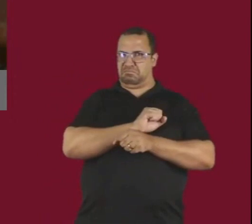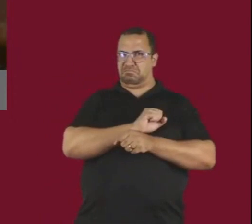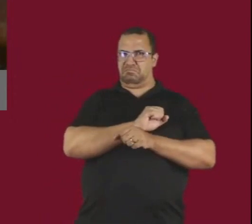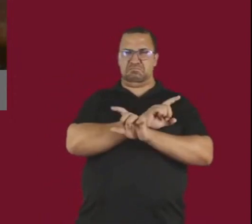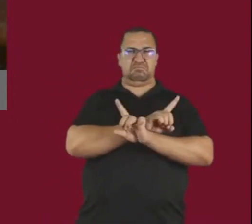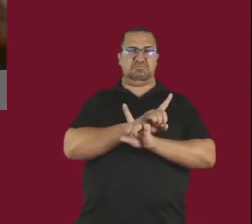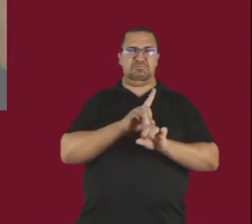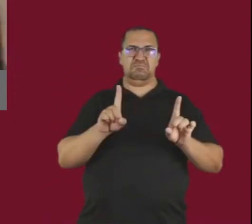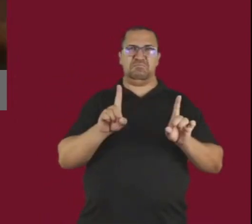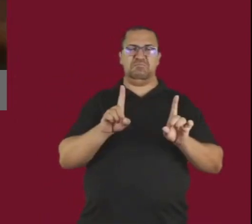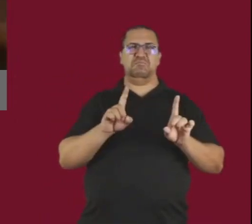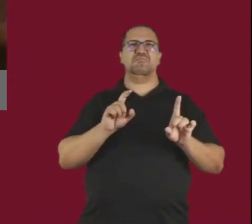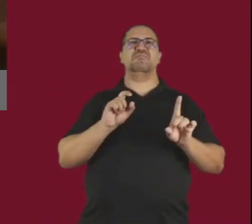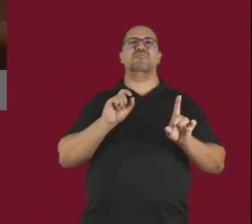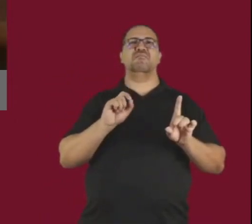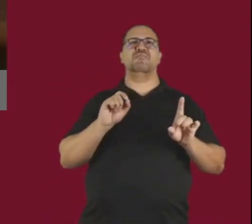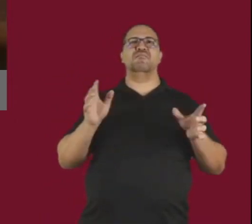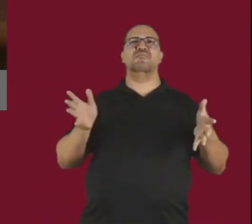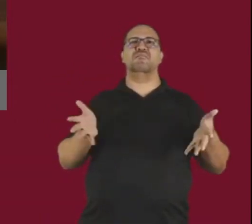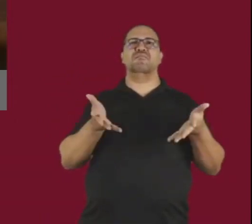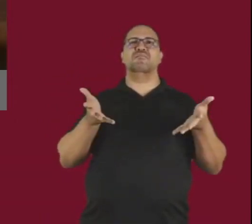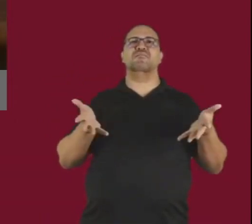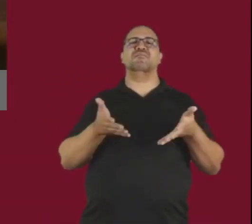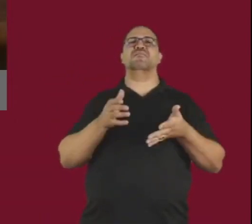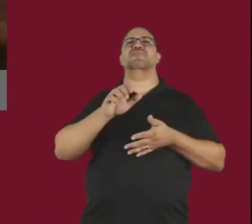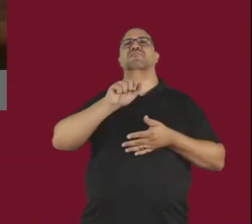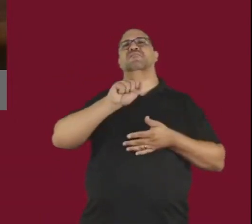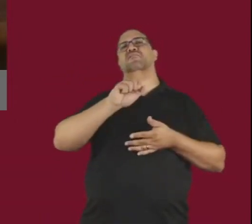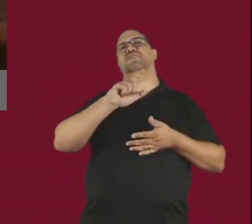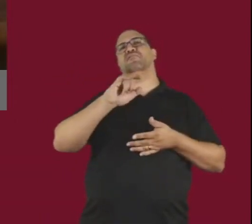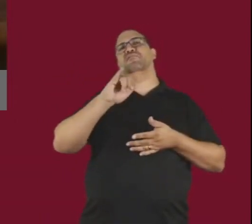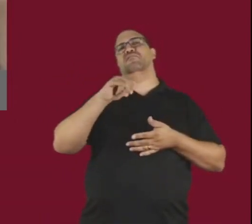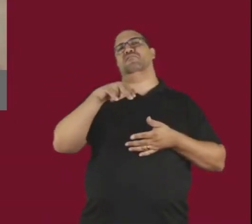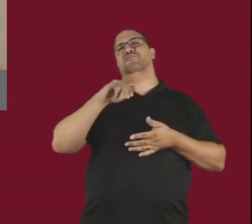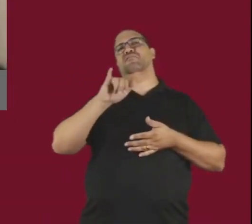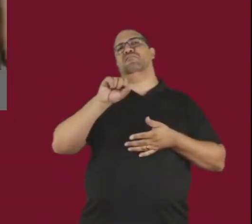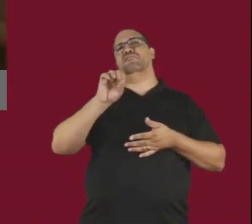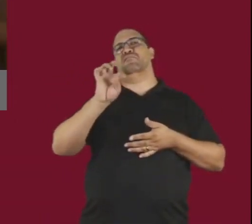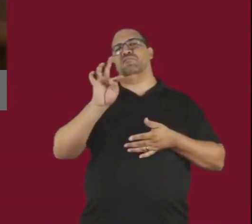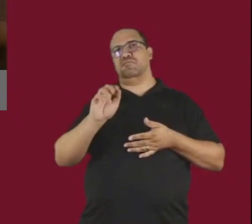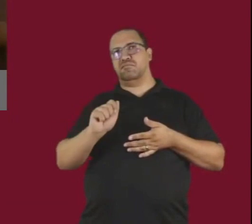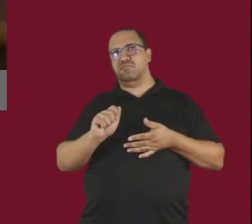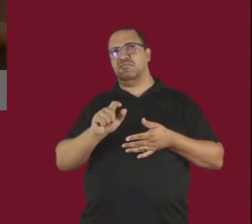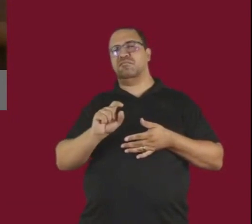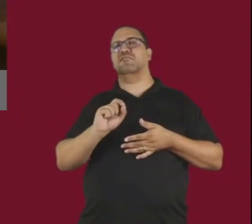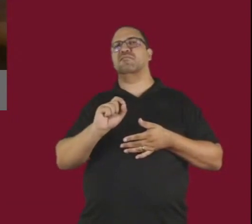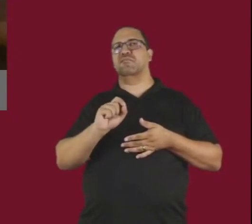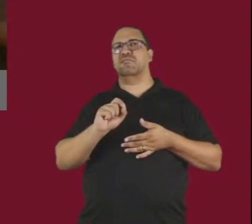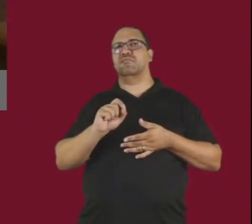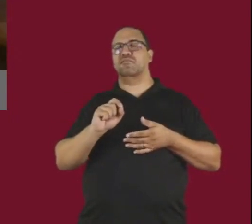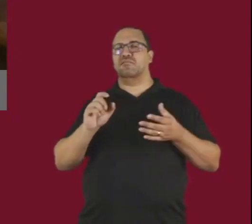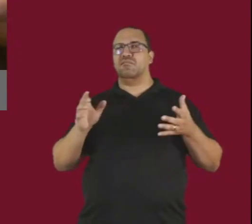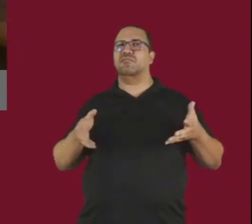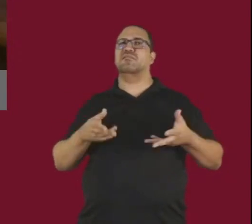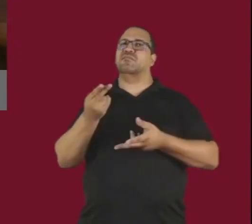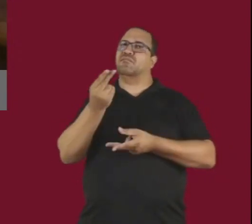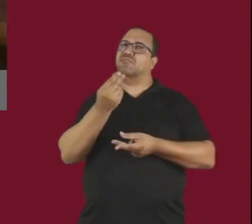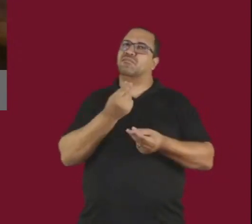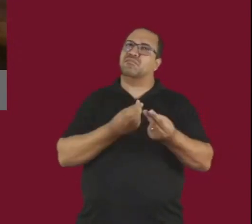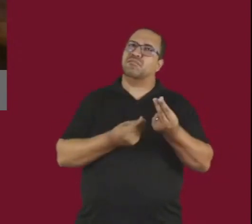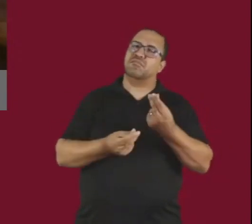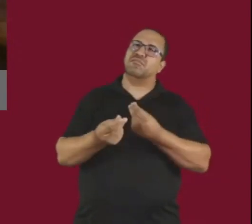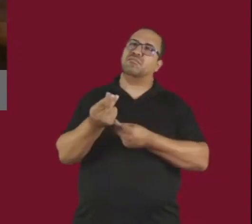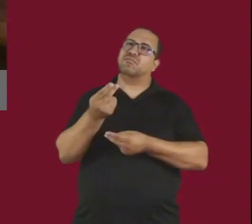está agradando quem? Aos seus acionistas. Né? Eles vão seguir lucrando. Né, o que